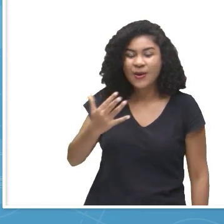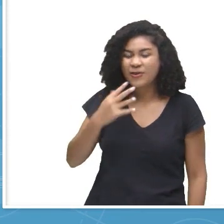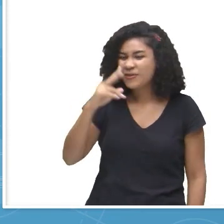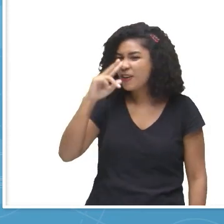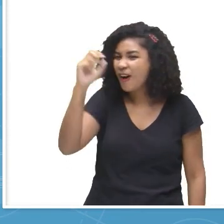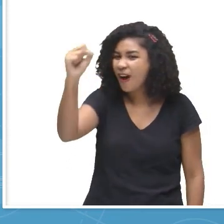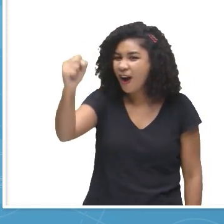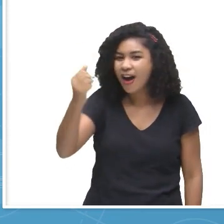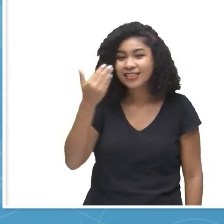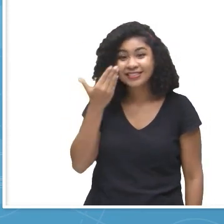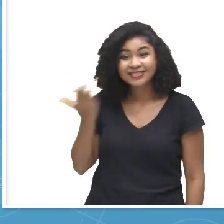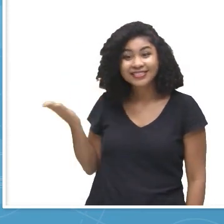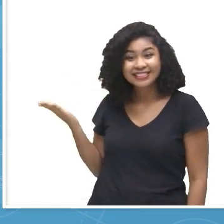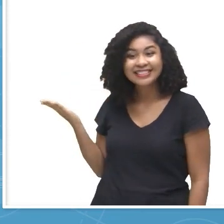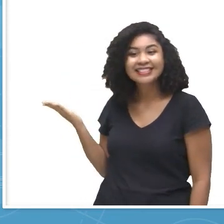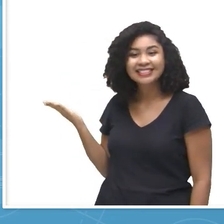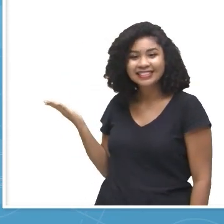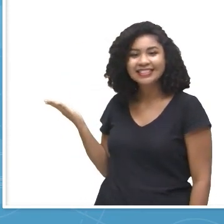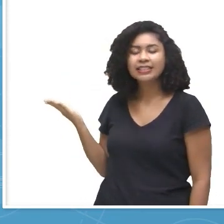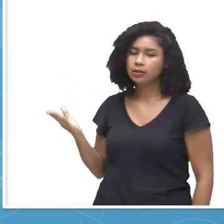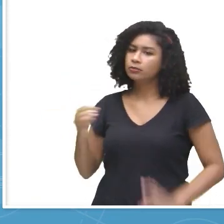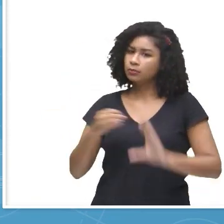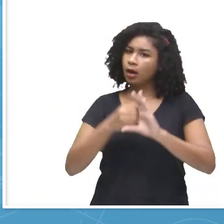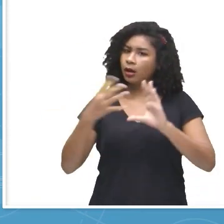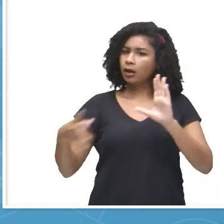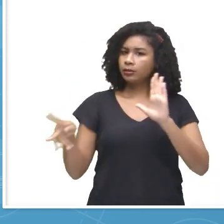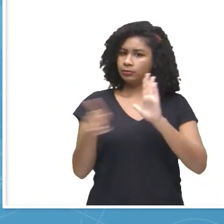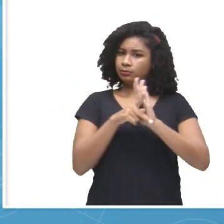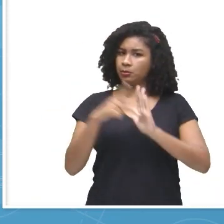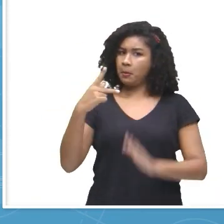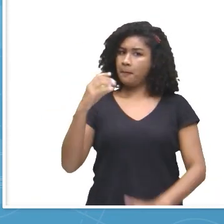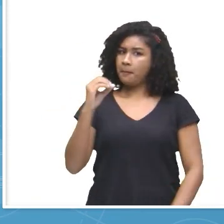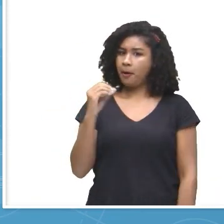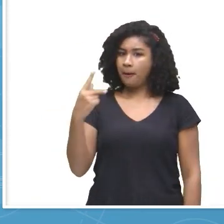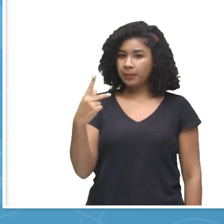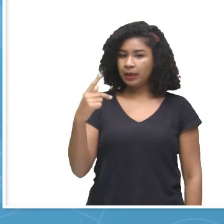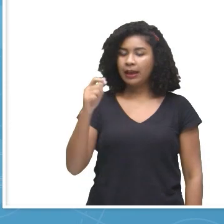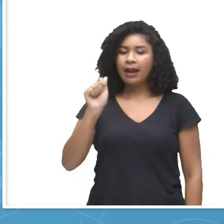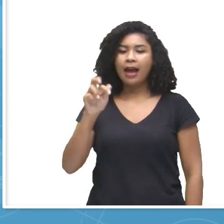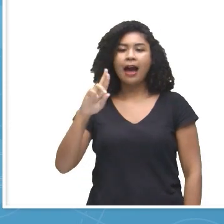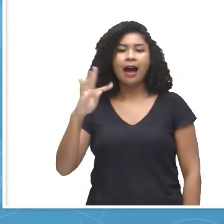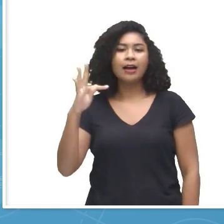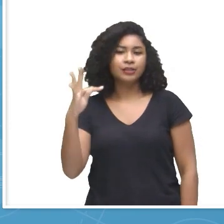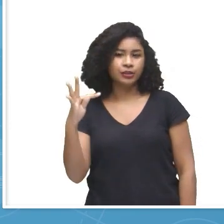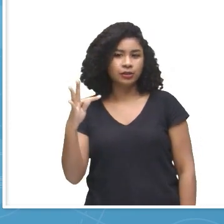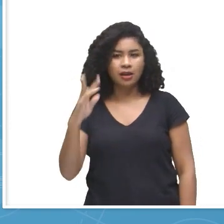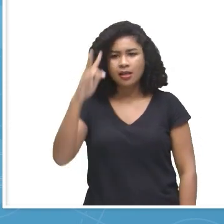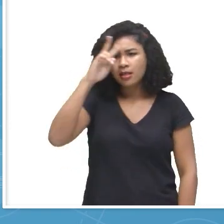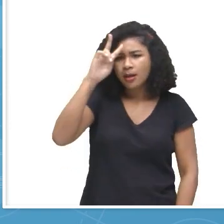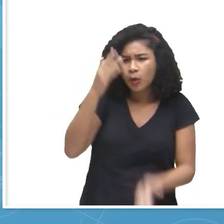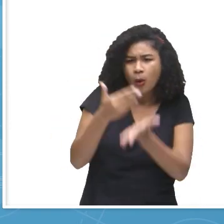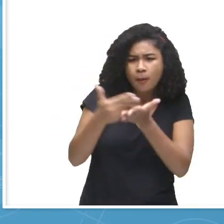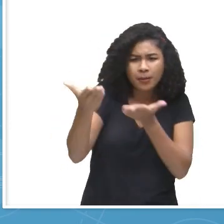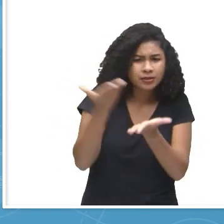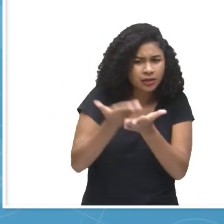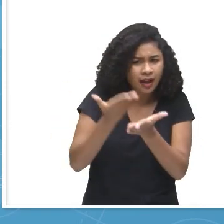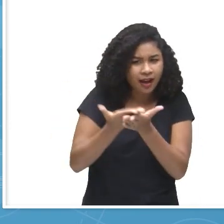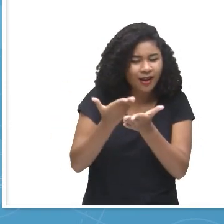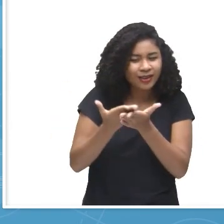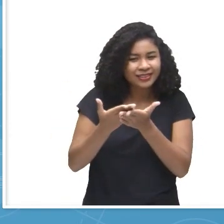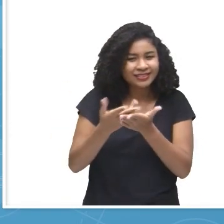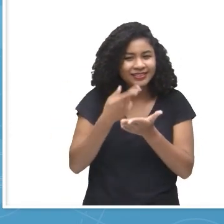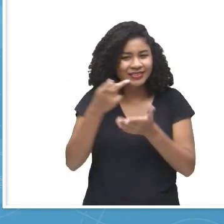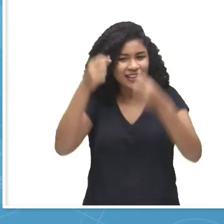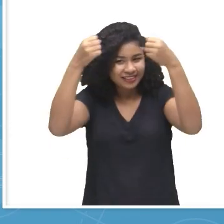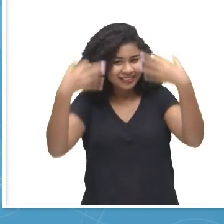legal, são cores vivas. Era uma característica da pop art. A gente conversou sobre pop art no início da aula, não foi? Então, olha só, a pop art